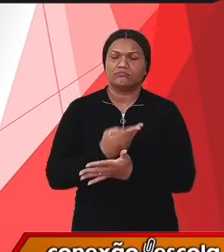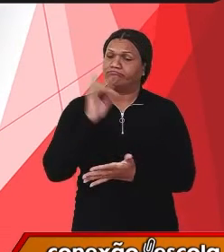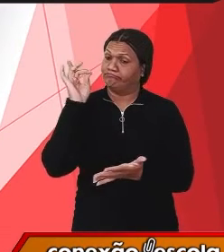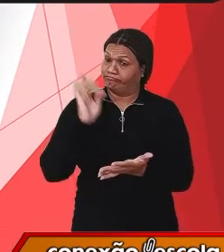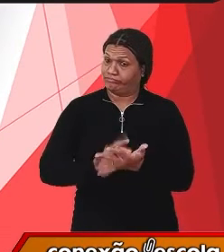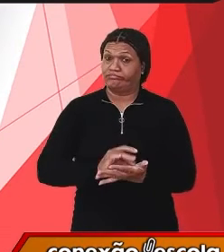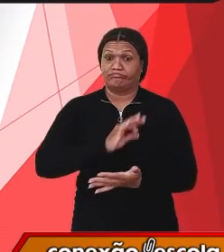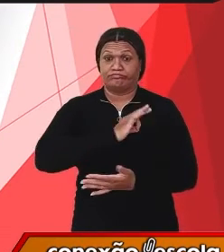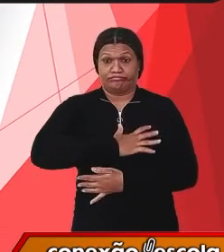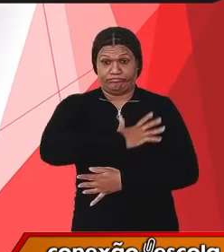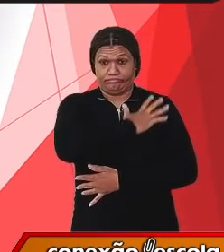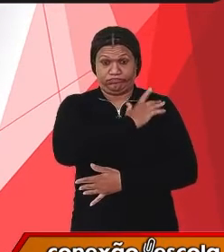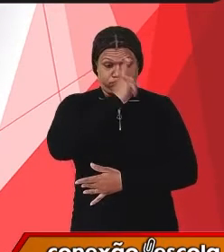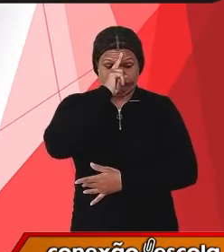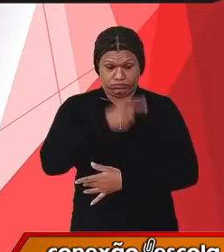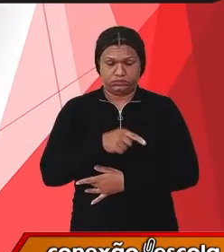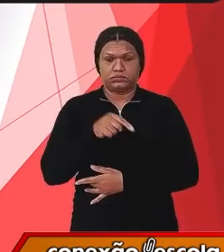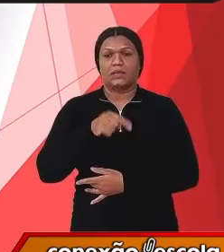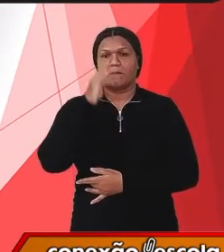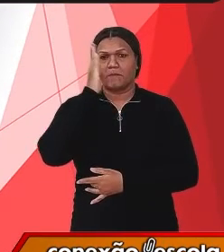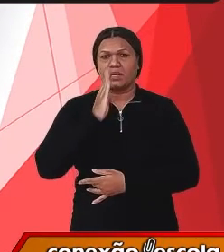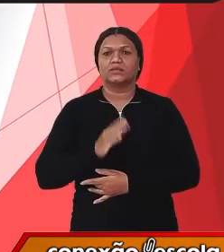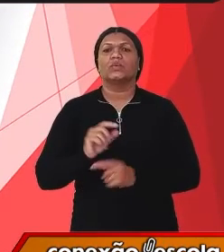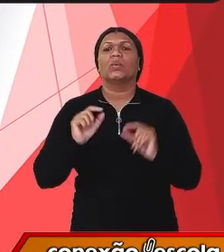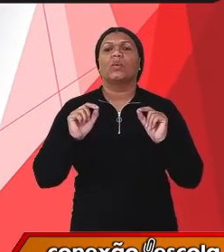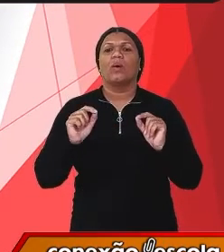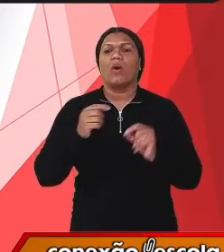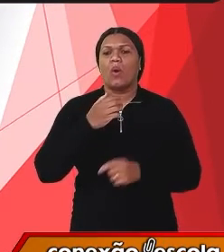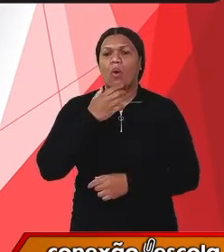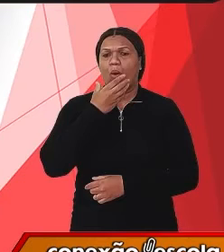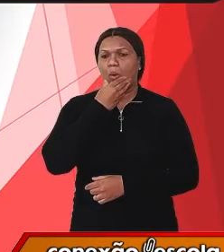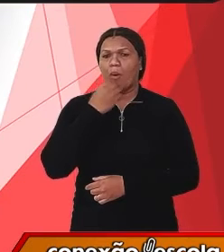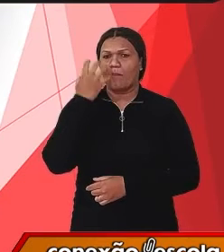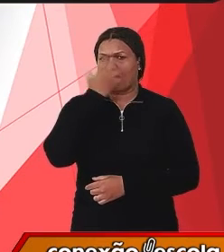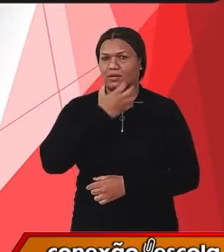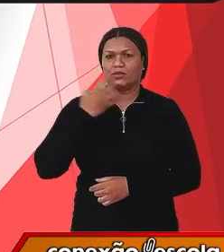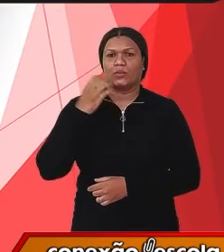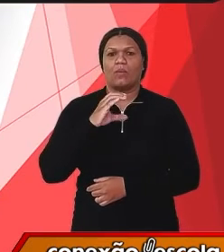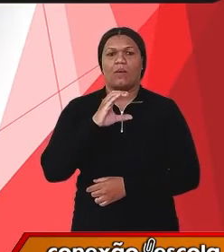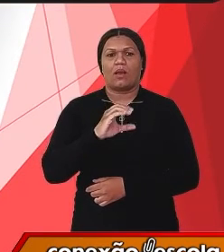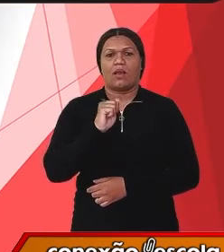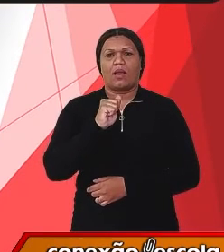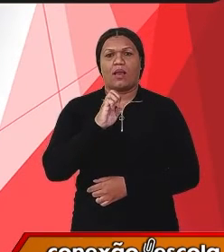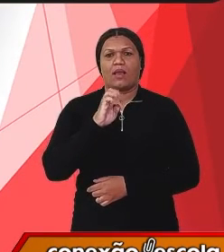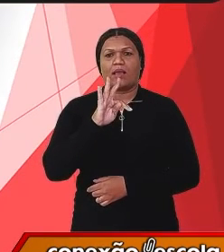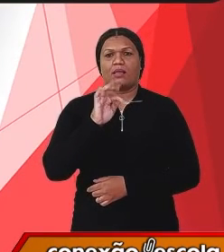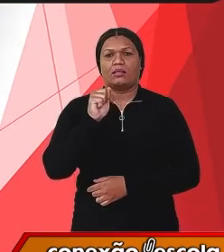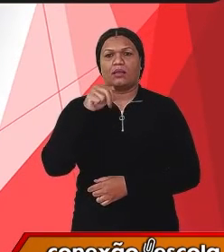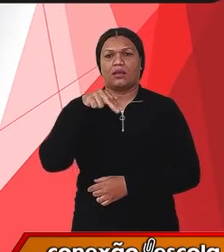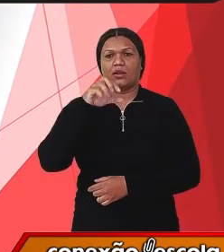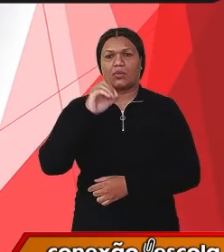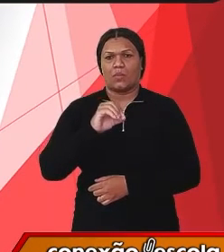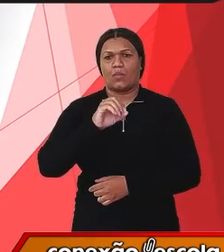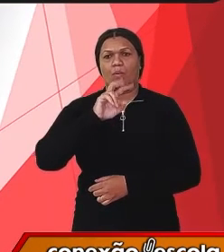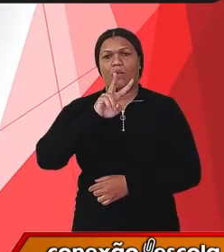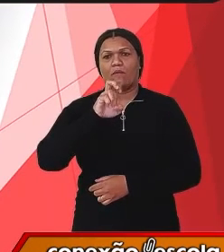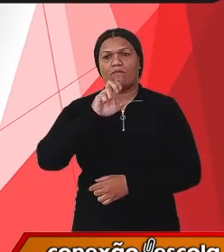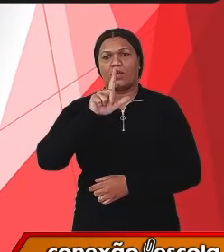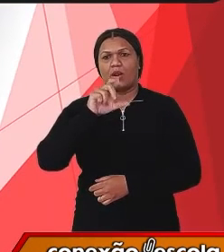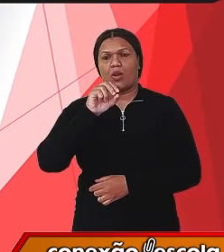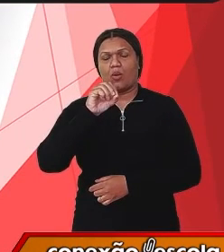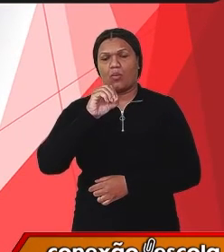no Brasil é quando o cantor Caetano Veloso ele é exilado do Brasil. Ele tem que se retirar do Brasil e ir para um